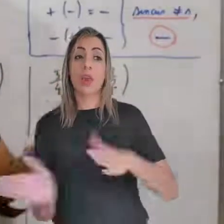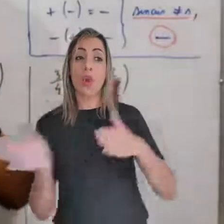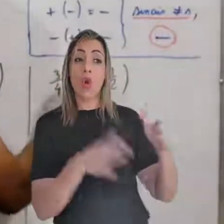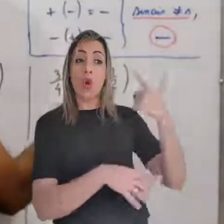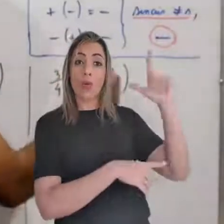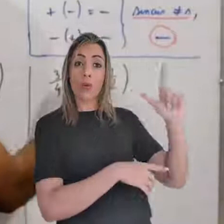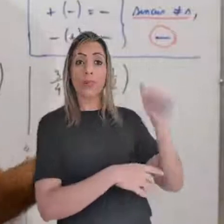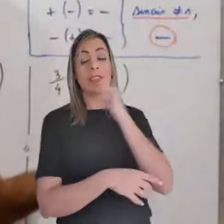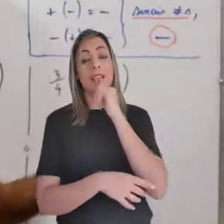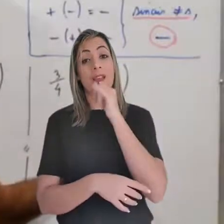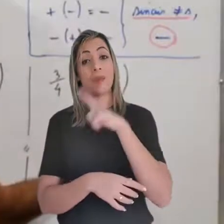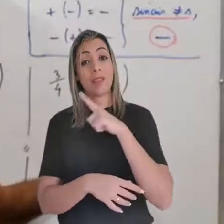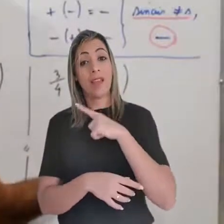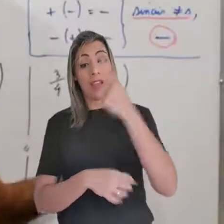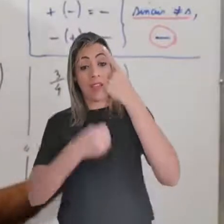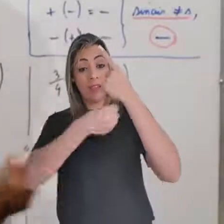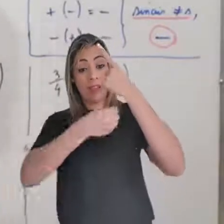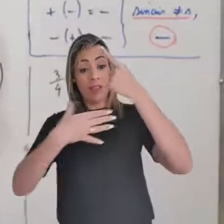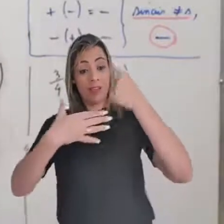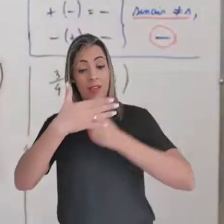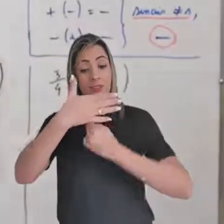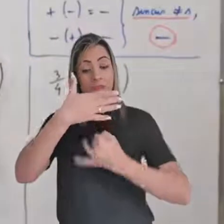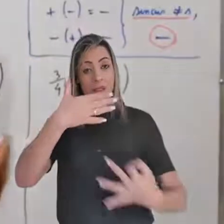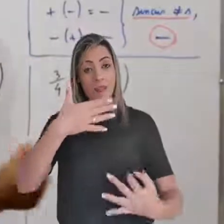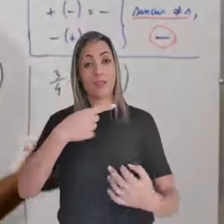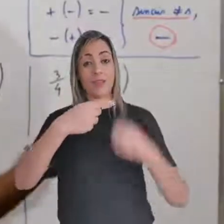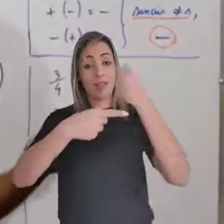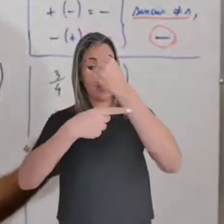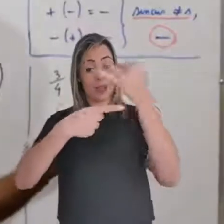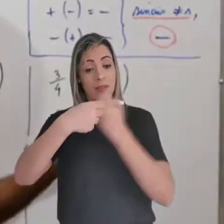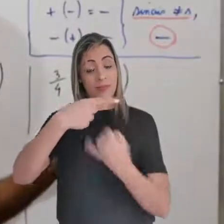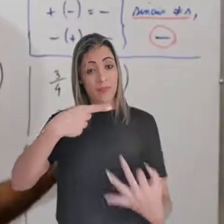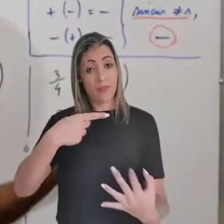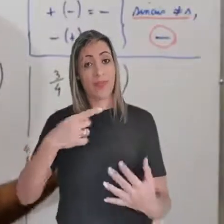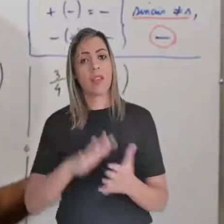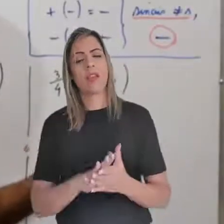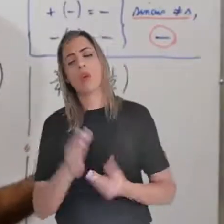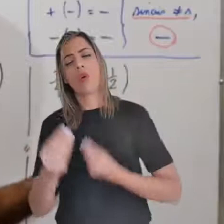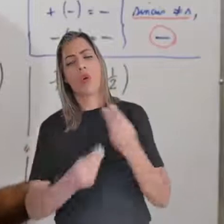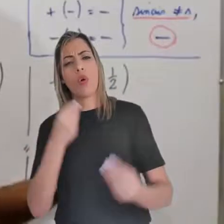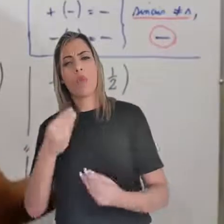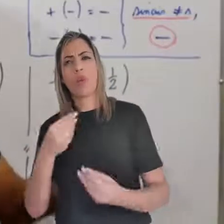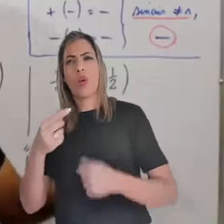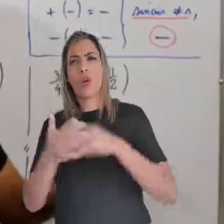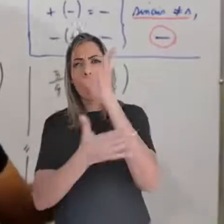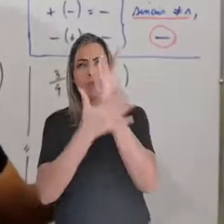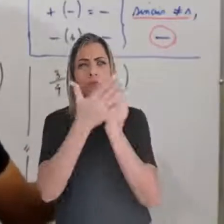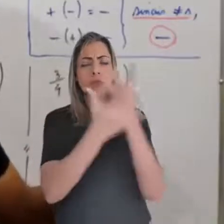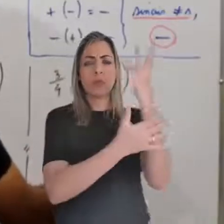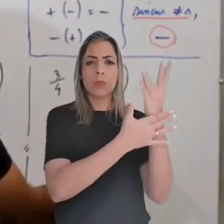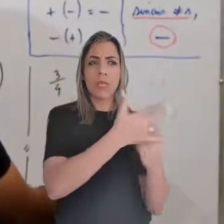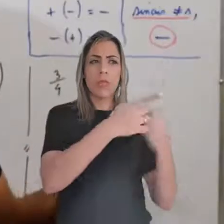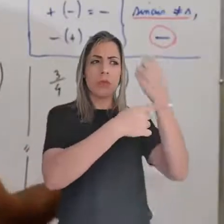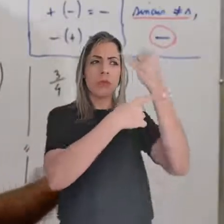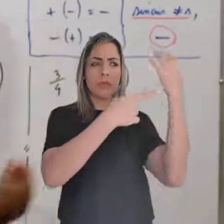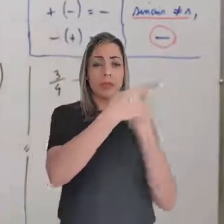primeiro passo, sinais diferentes, vai prevalecer o sinal de menos. E aí, eu copio as duas